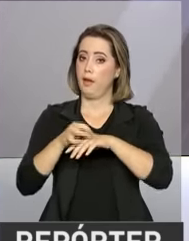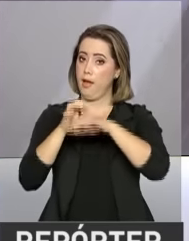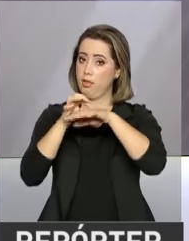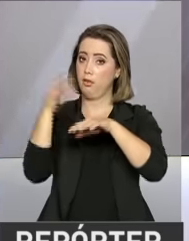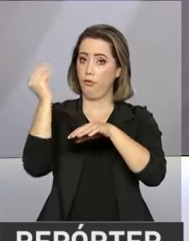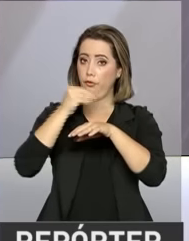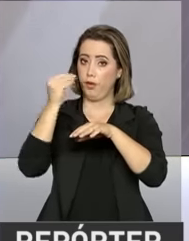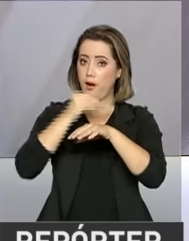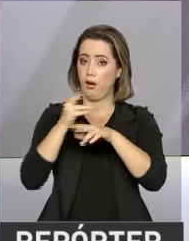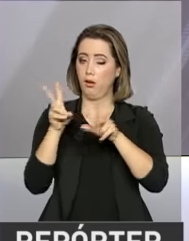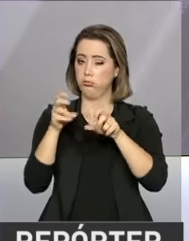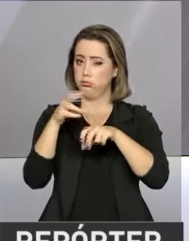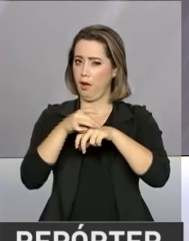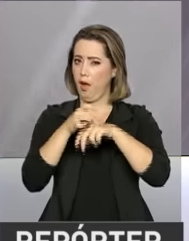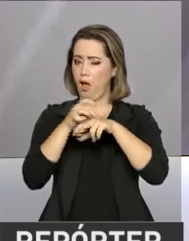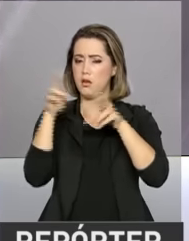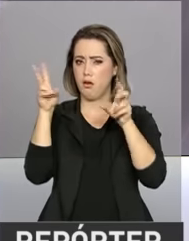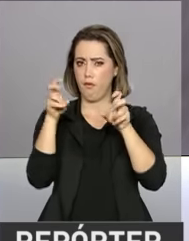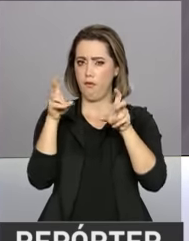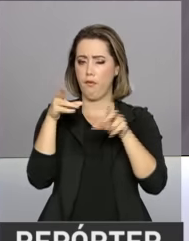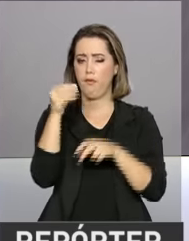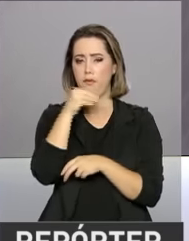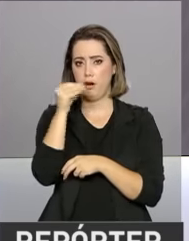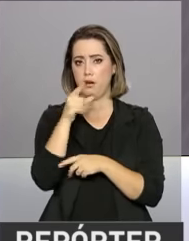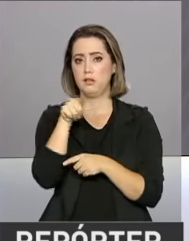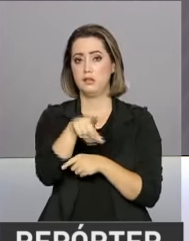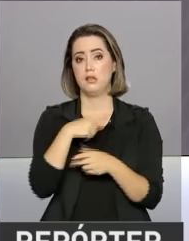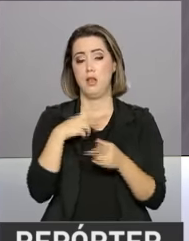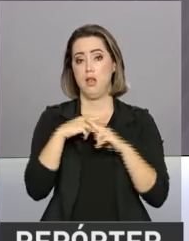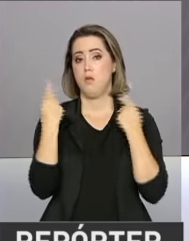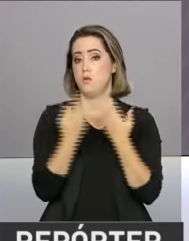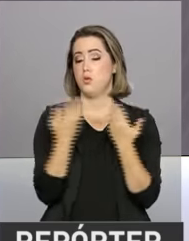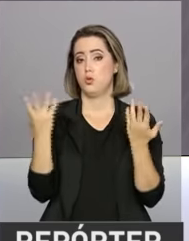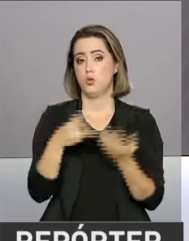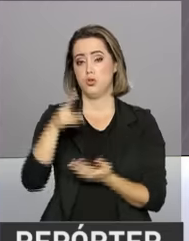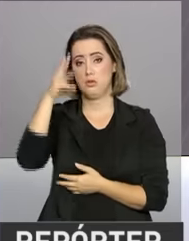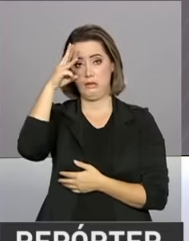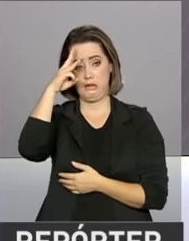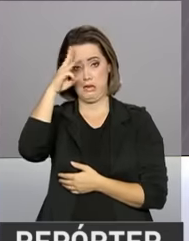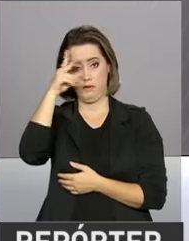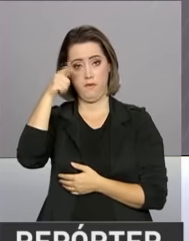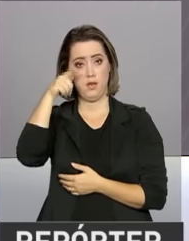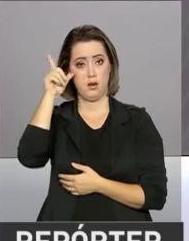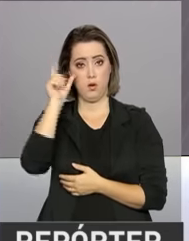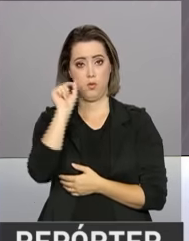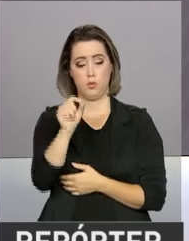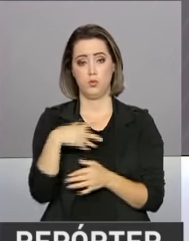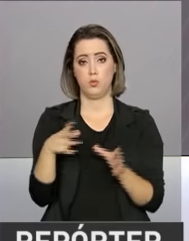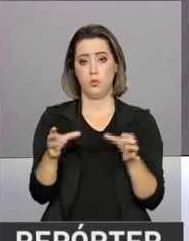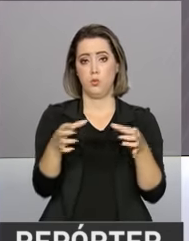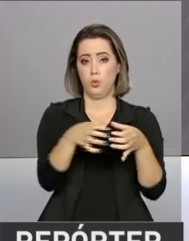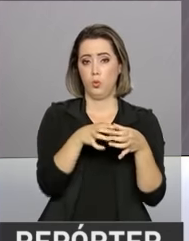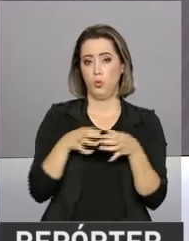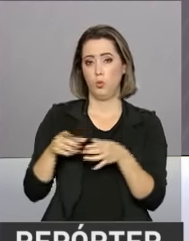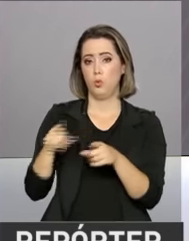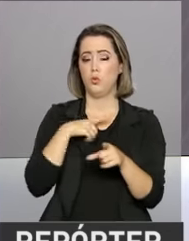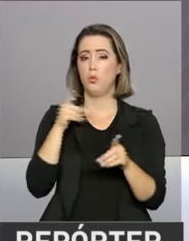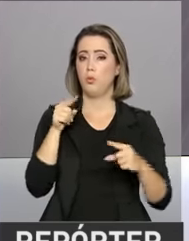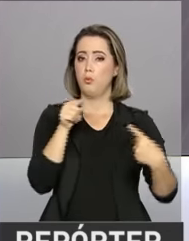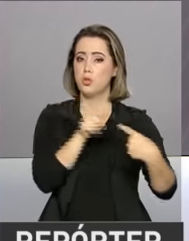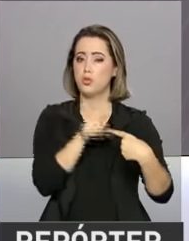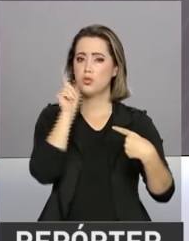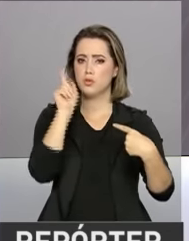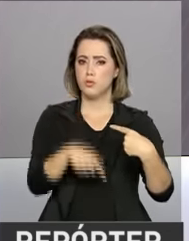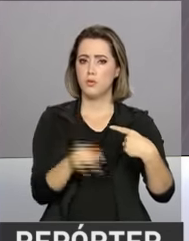afirmam que a reunião desta terça-feira entre o secretário executivo do Ministério e o diretor-geral da Polícia Federal teve como